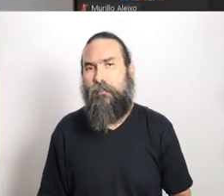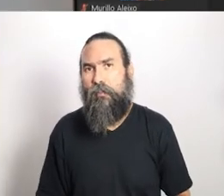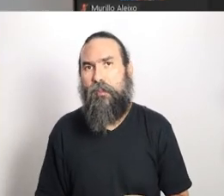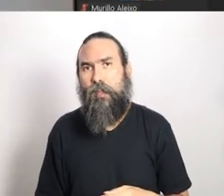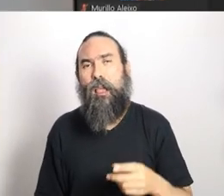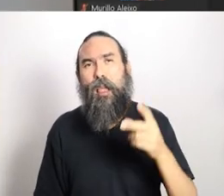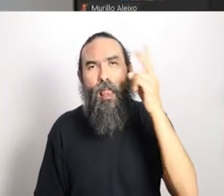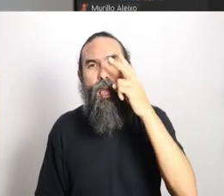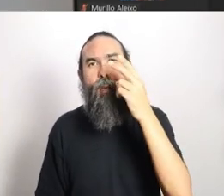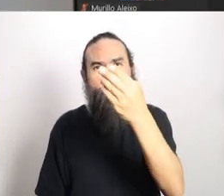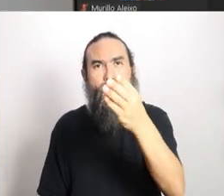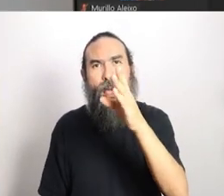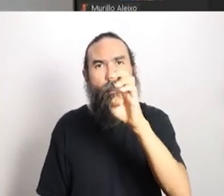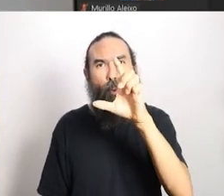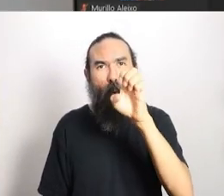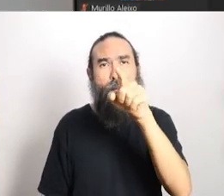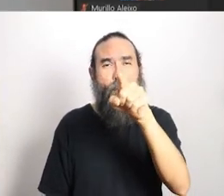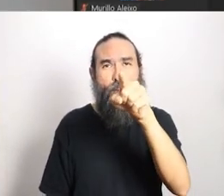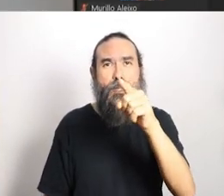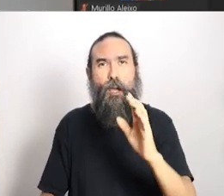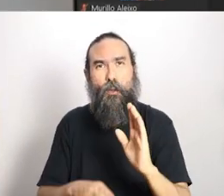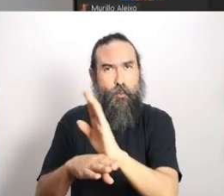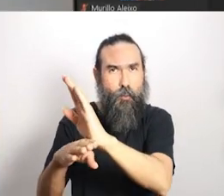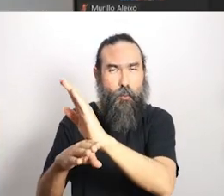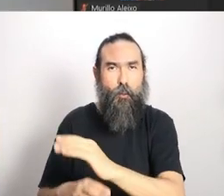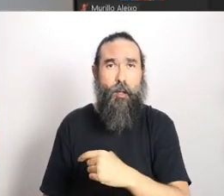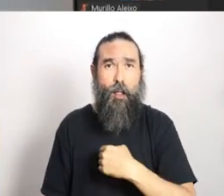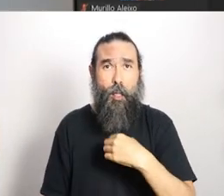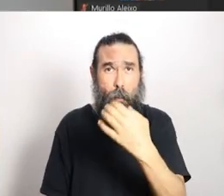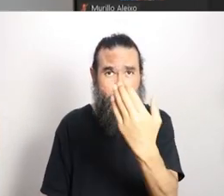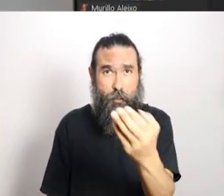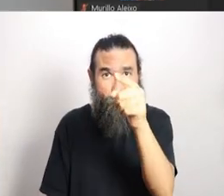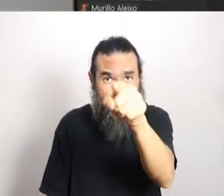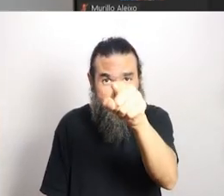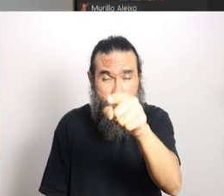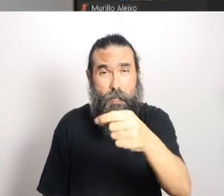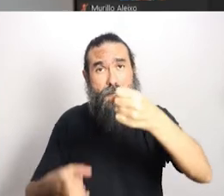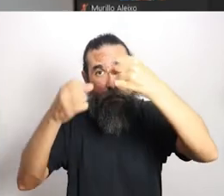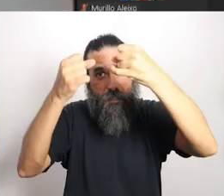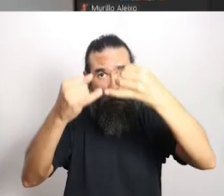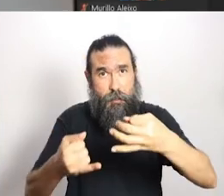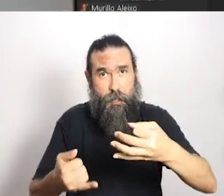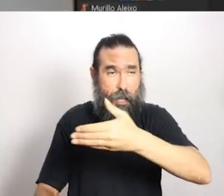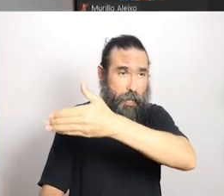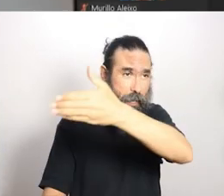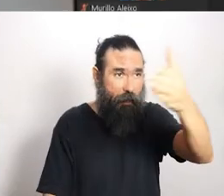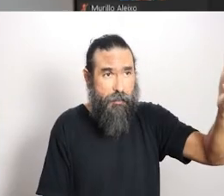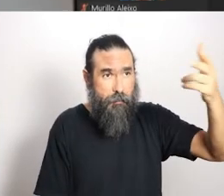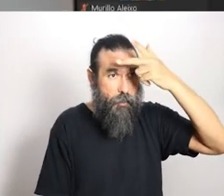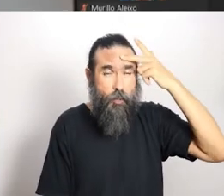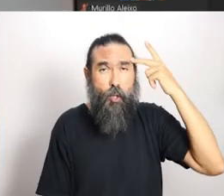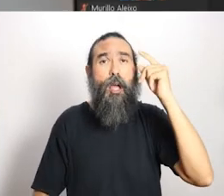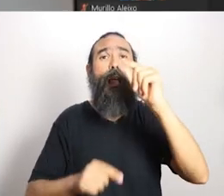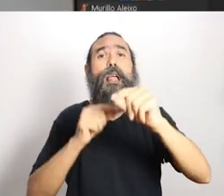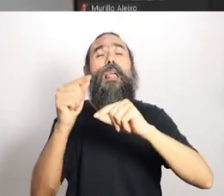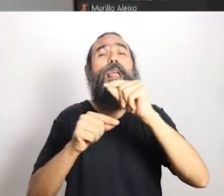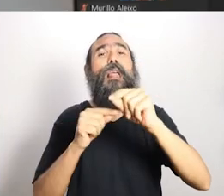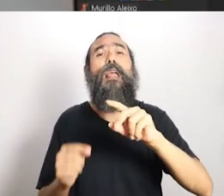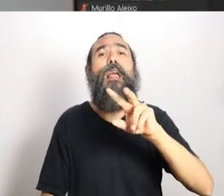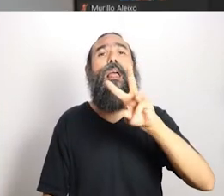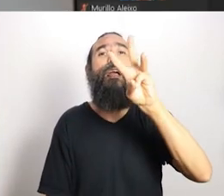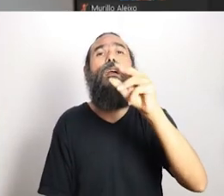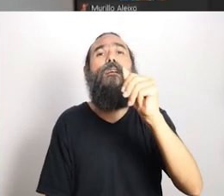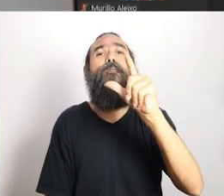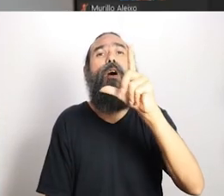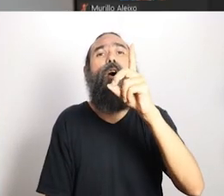eu vou contextualizar quem foi Valdir, quem é Valdir, e você vai falar um pouco a sua visão disso. Porque a gente está falando sobre